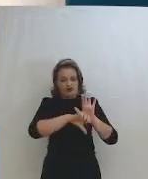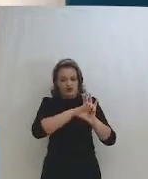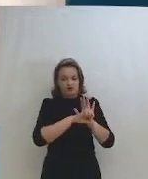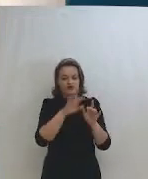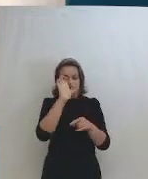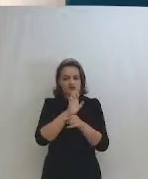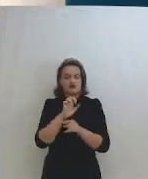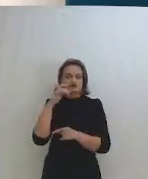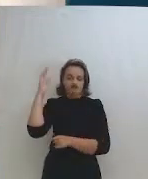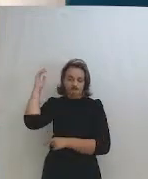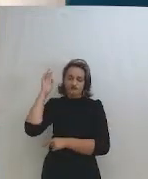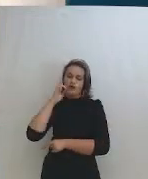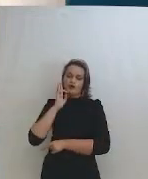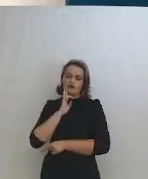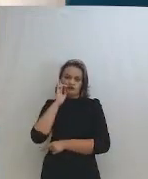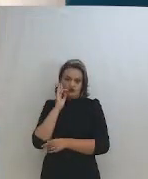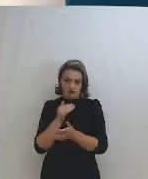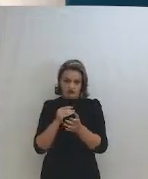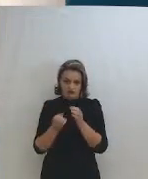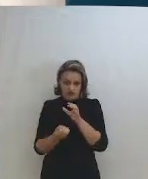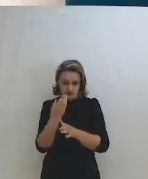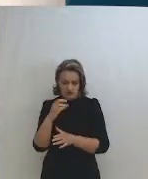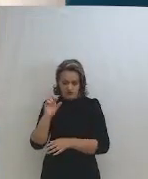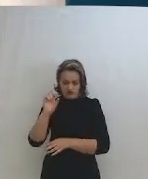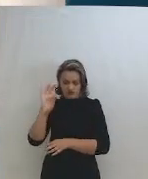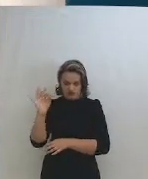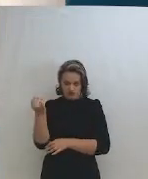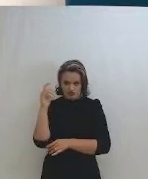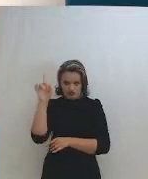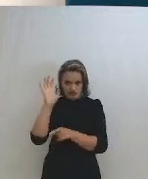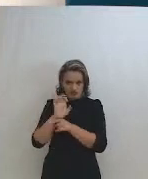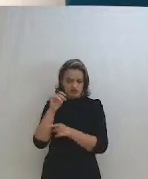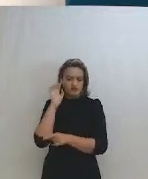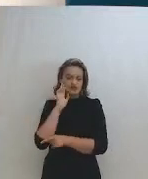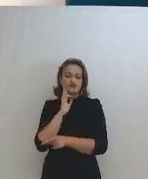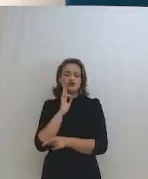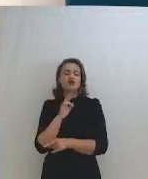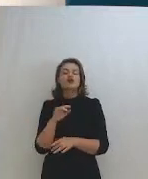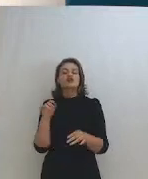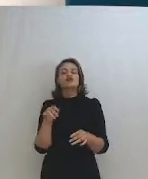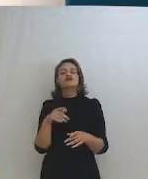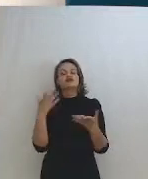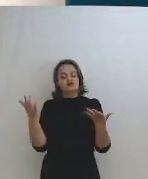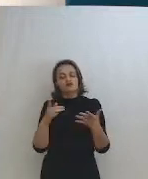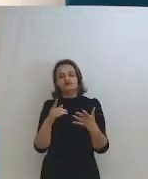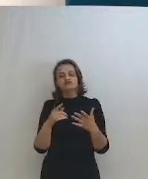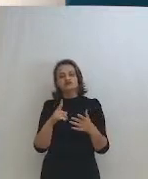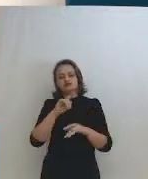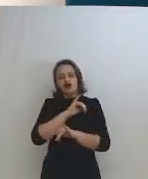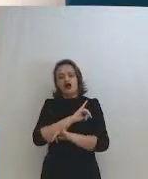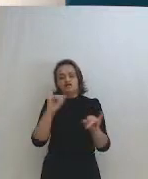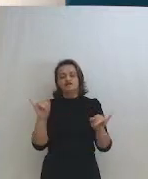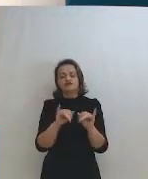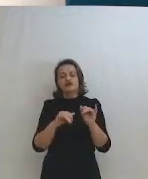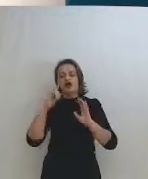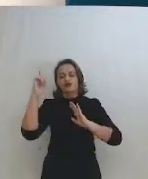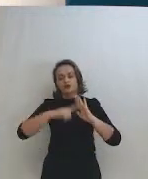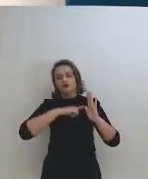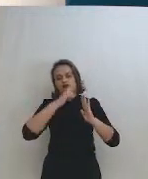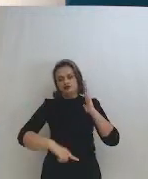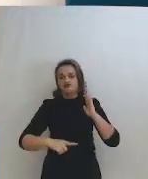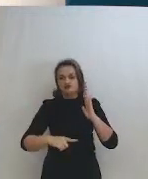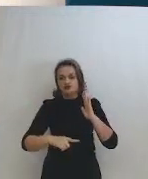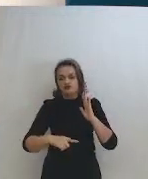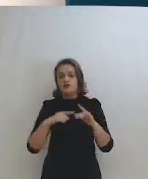Rondônia, imperioso se faz que essa egrégia corte decrete a nulidade da decisão revisional, uma vez que tal